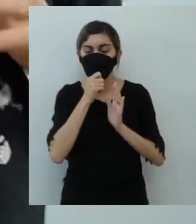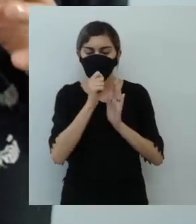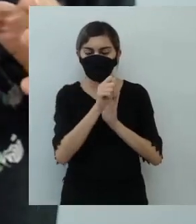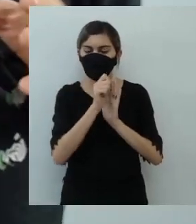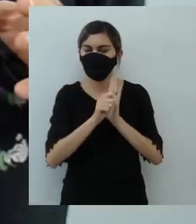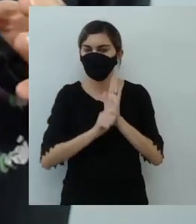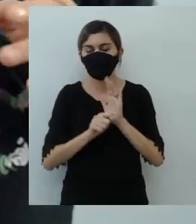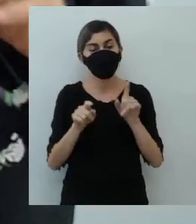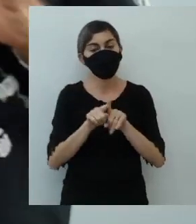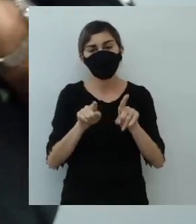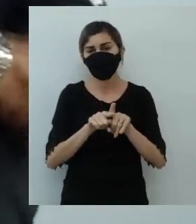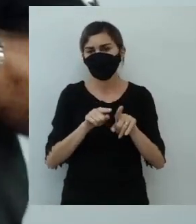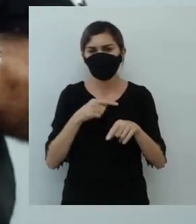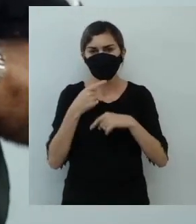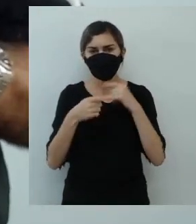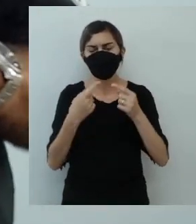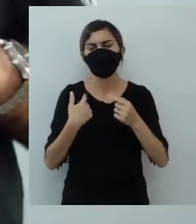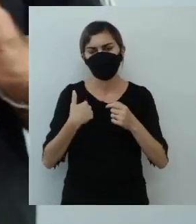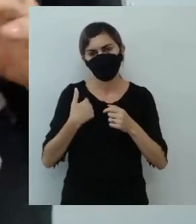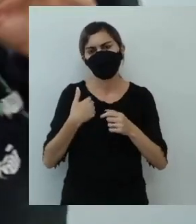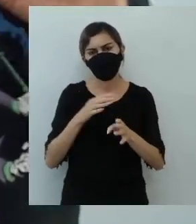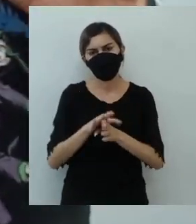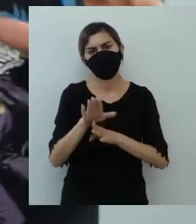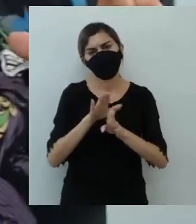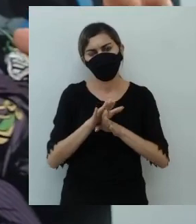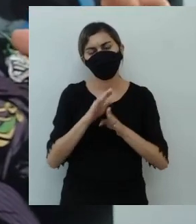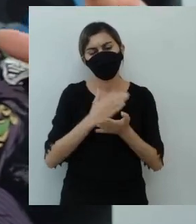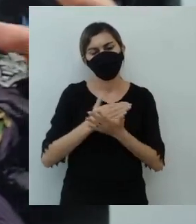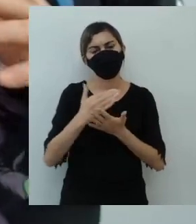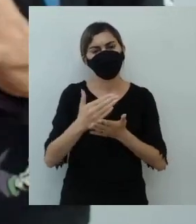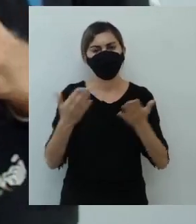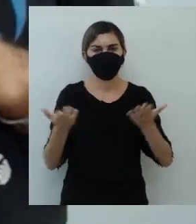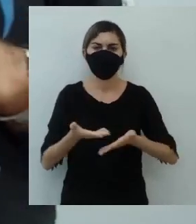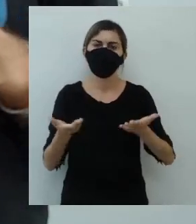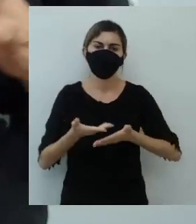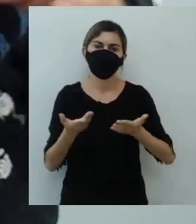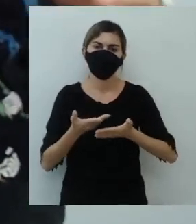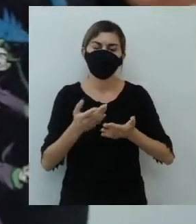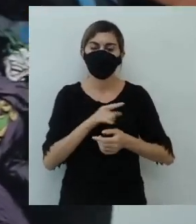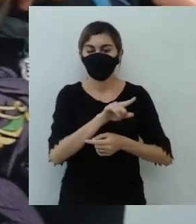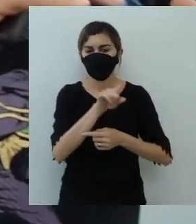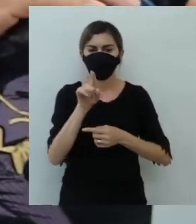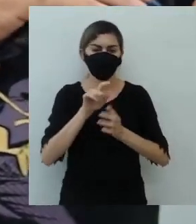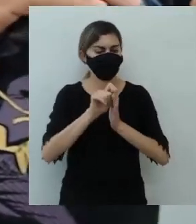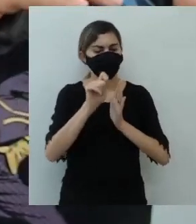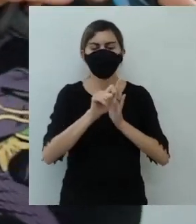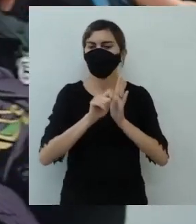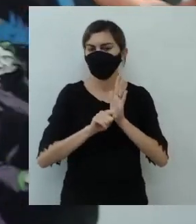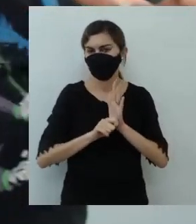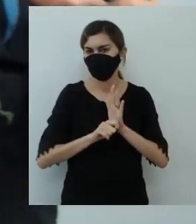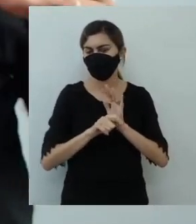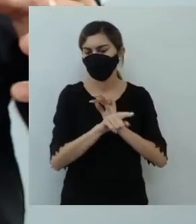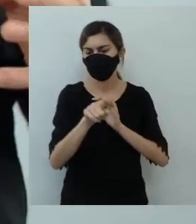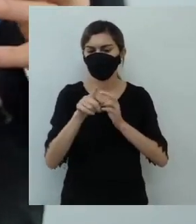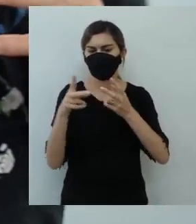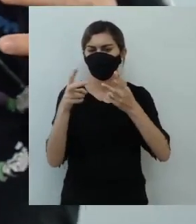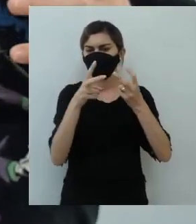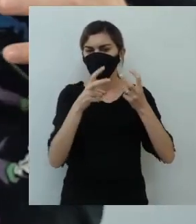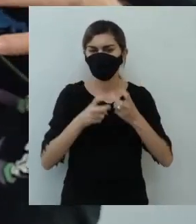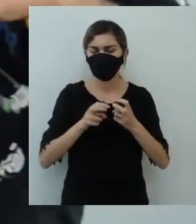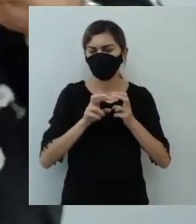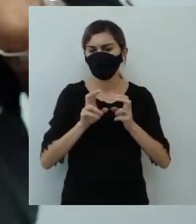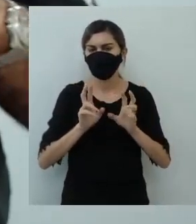escrever também não vale a pena. Então, essa é minha recomendação para começar agora. Né? Você escrevendo, você percebe